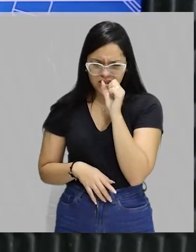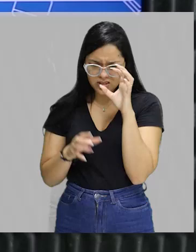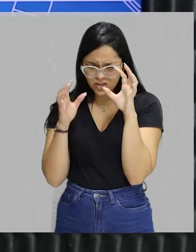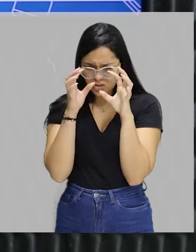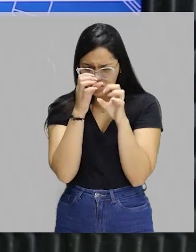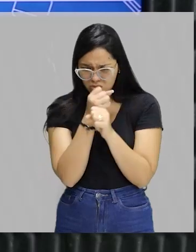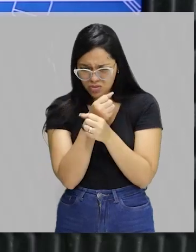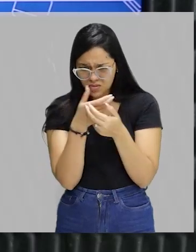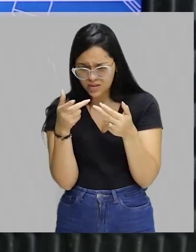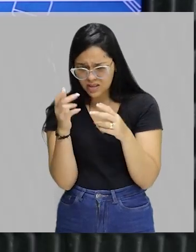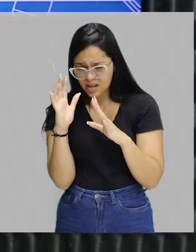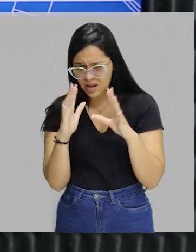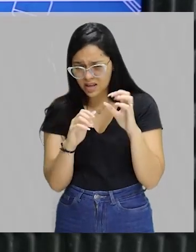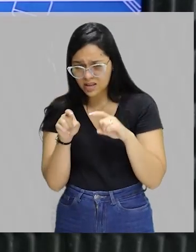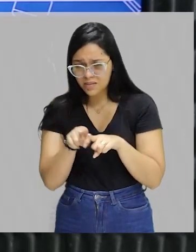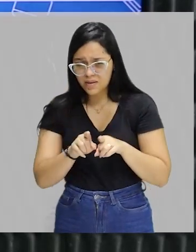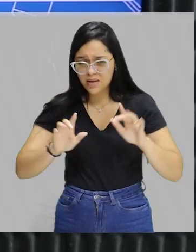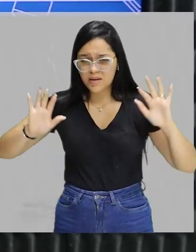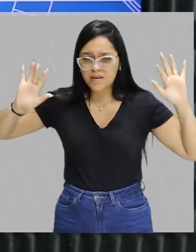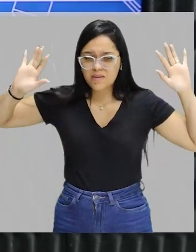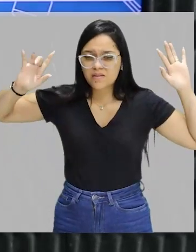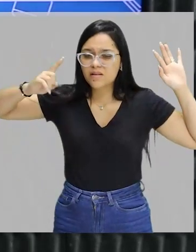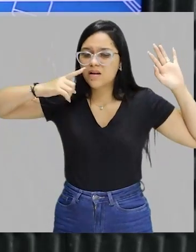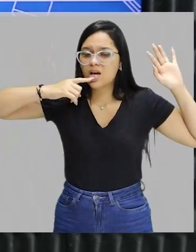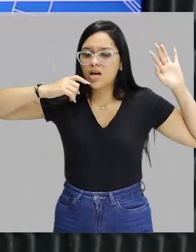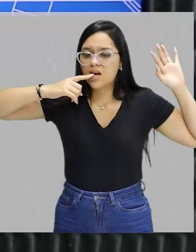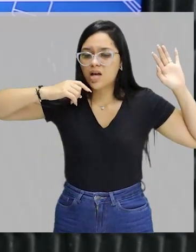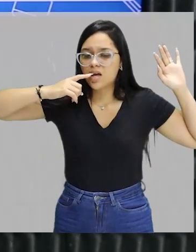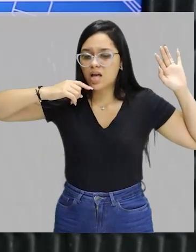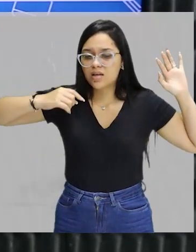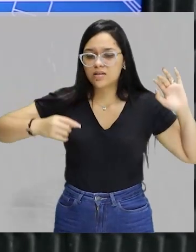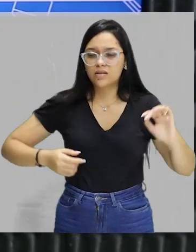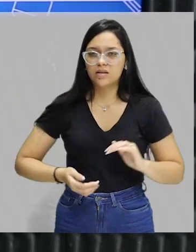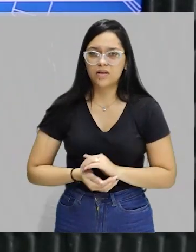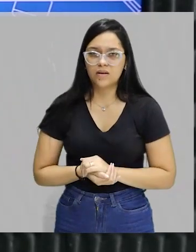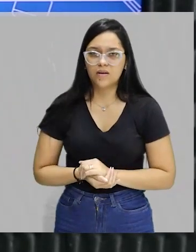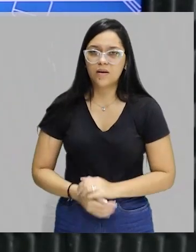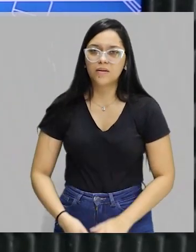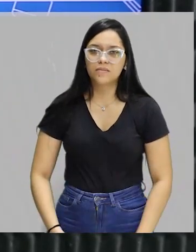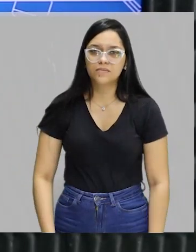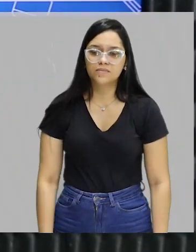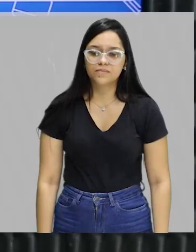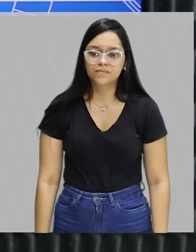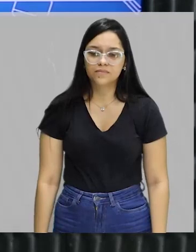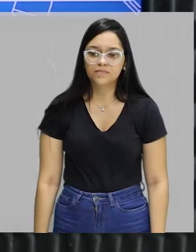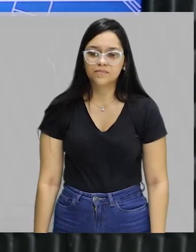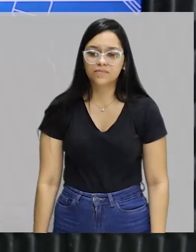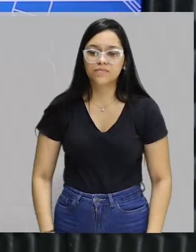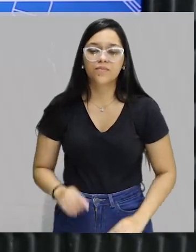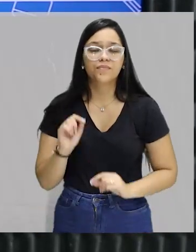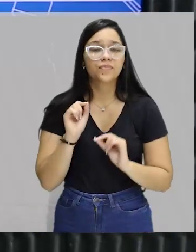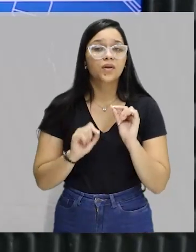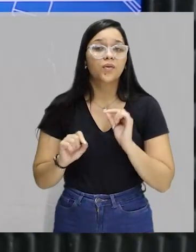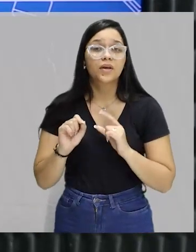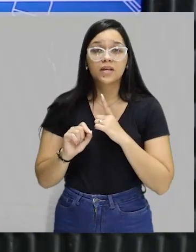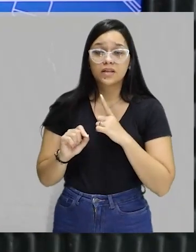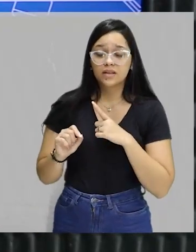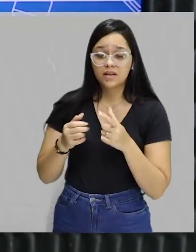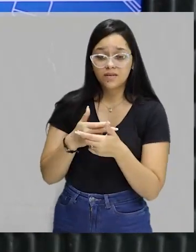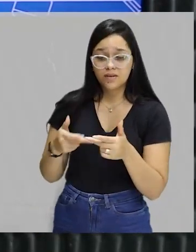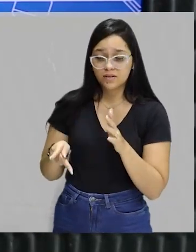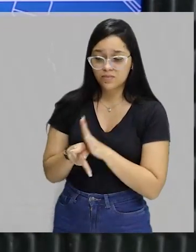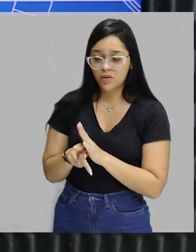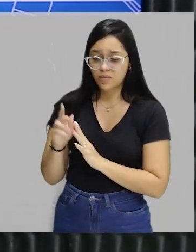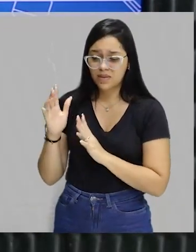escura, que são as vítimas da guerra, e as mãos vermelhas são sangue. Monstros em forma de galo, que são literalmente essa questão